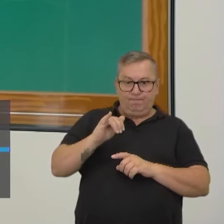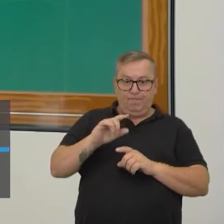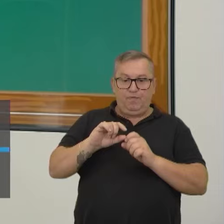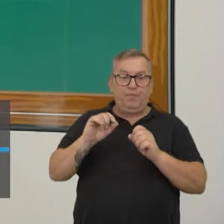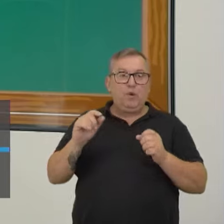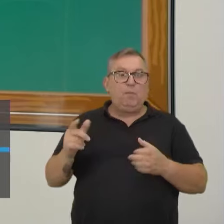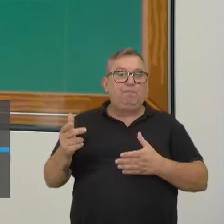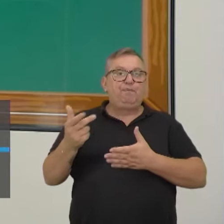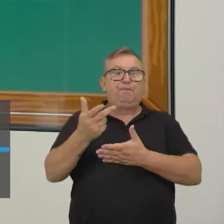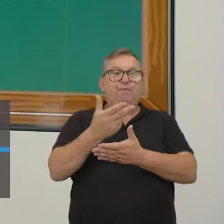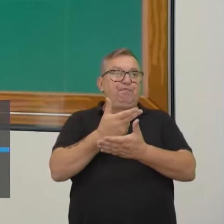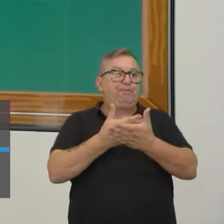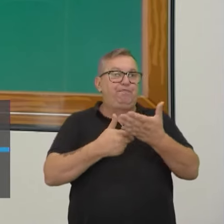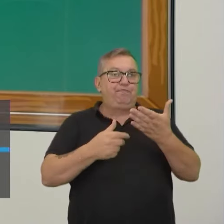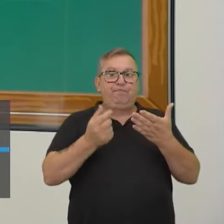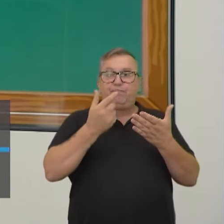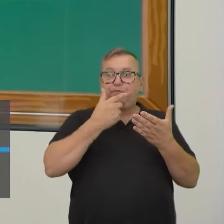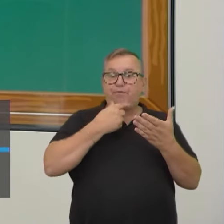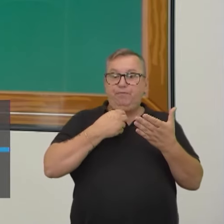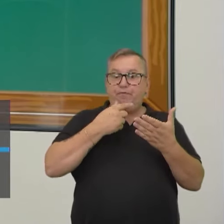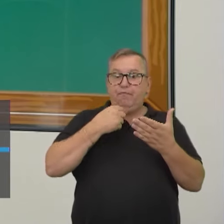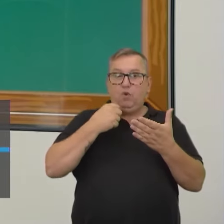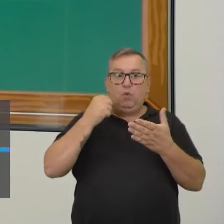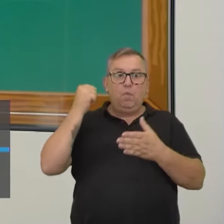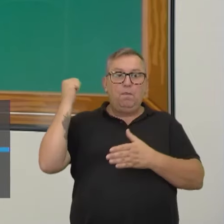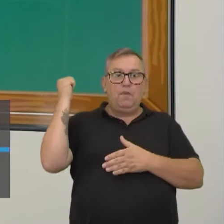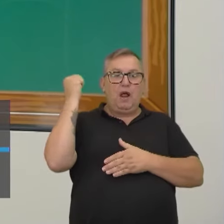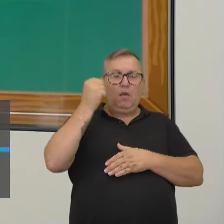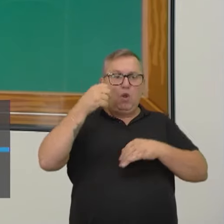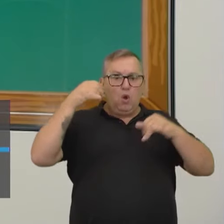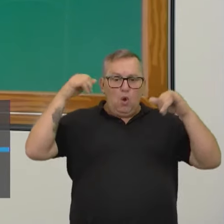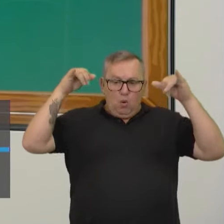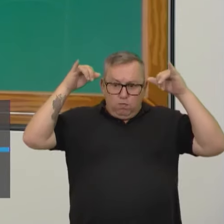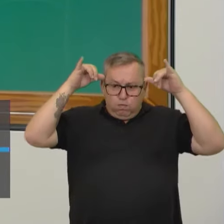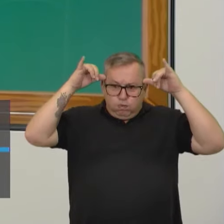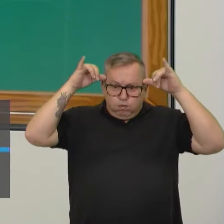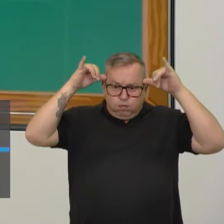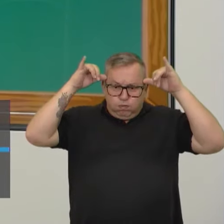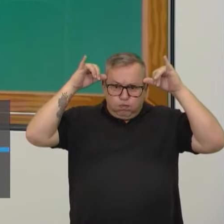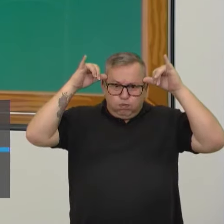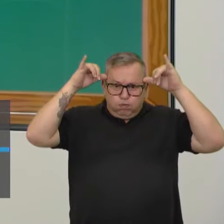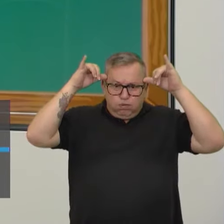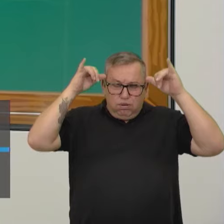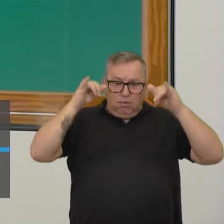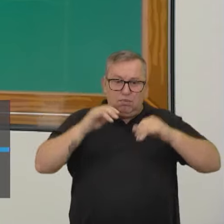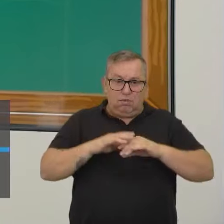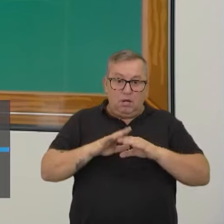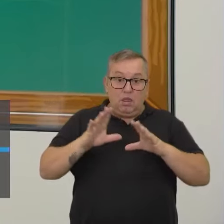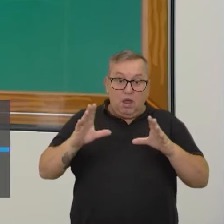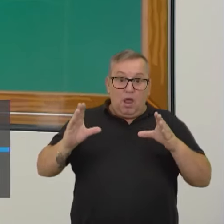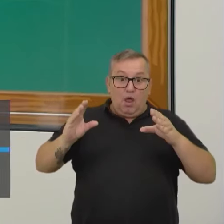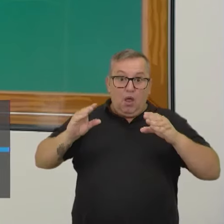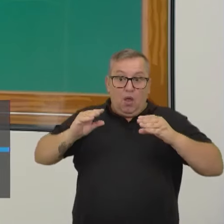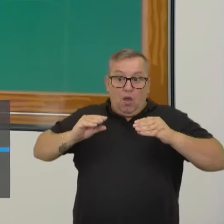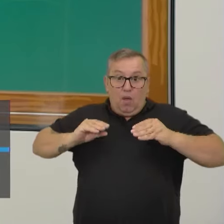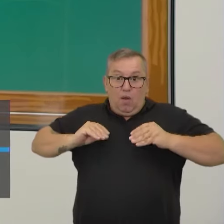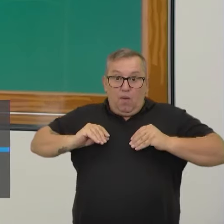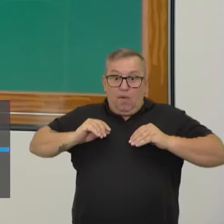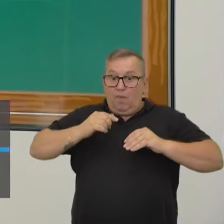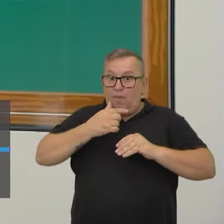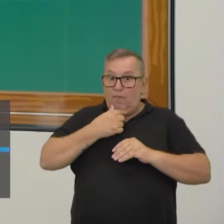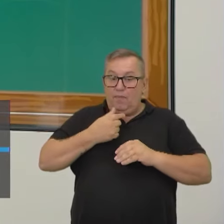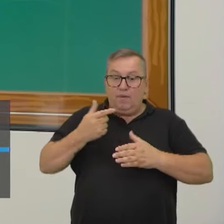por exemplo, um homem abatendo um búfalo lá, na concepção daquele homem que desenhou